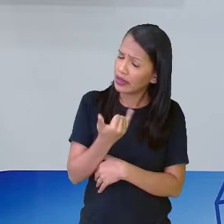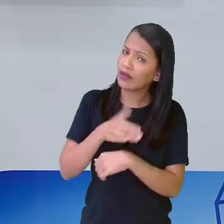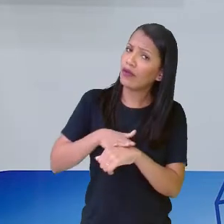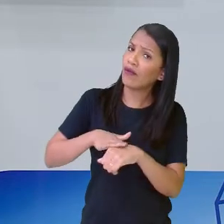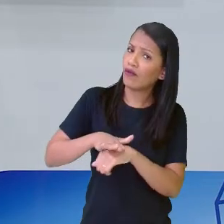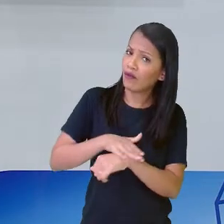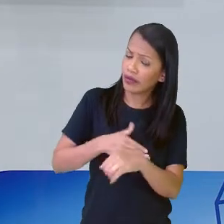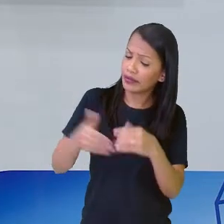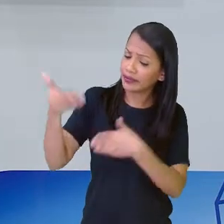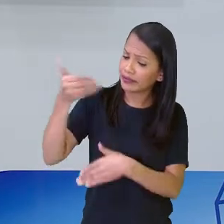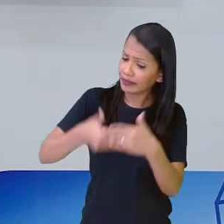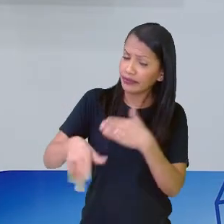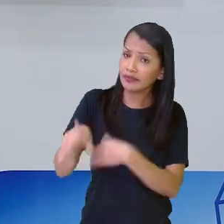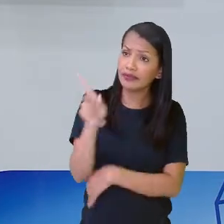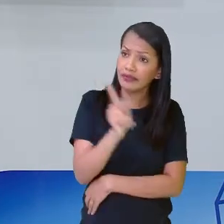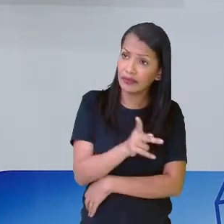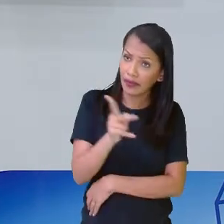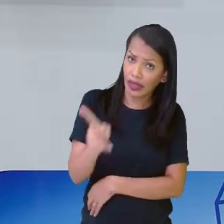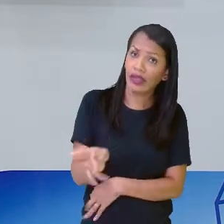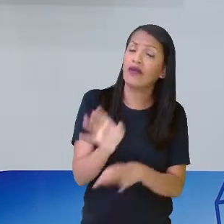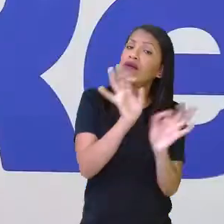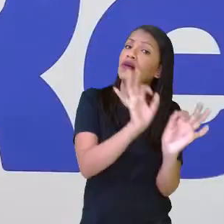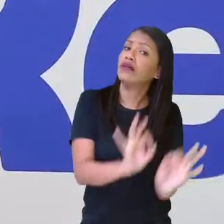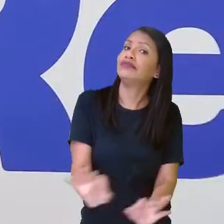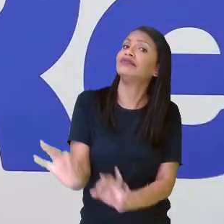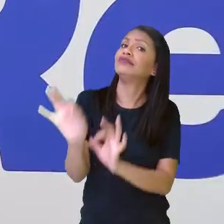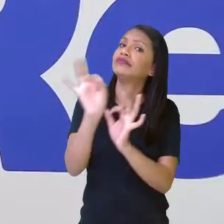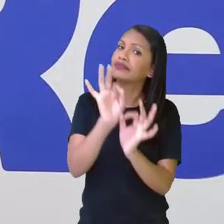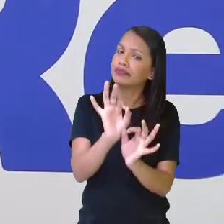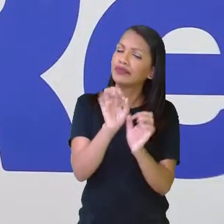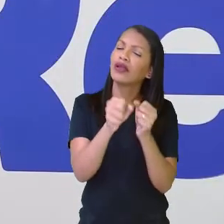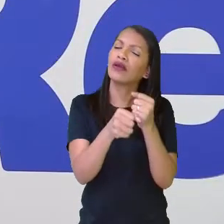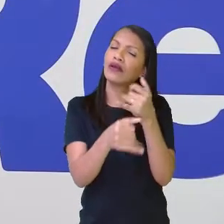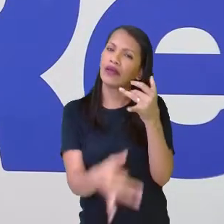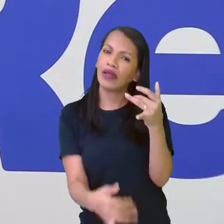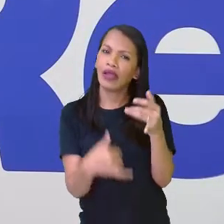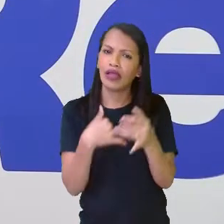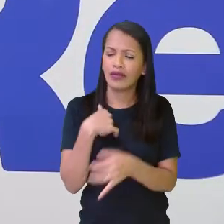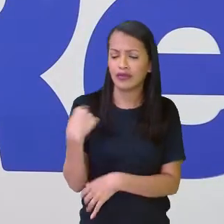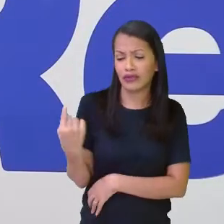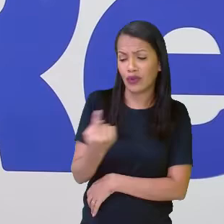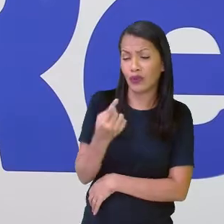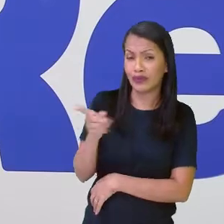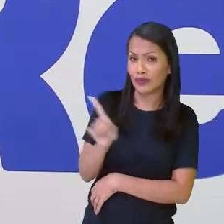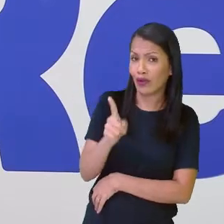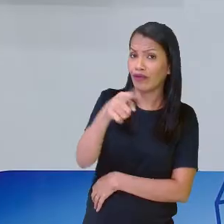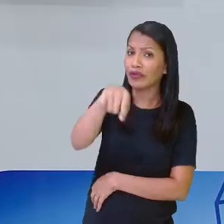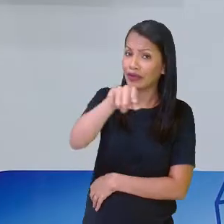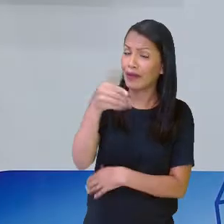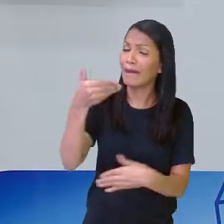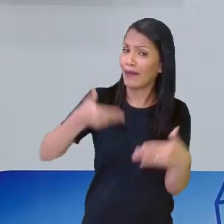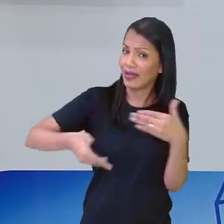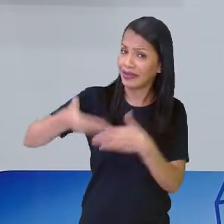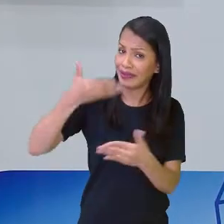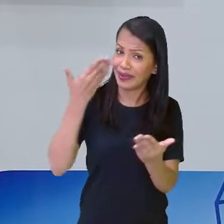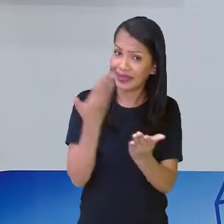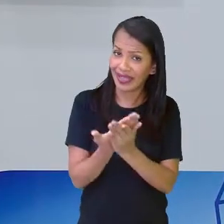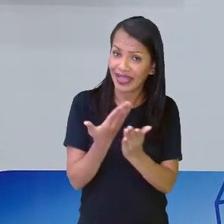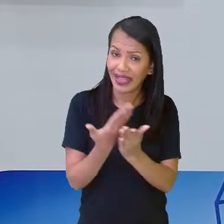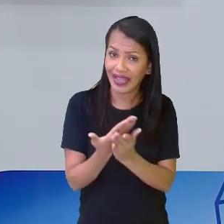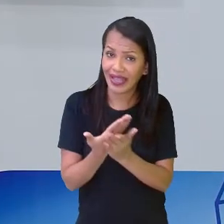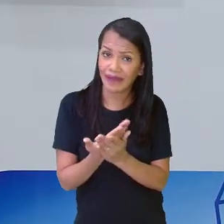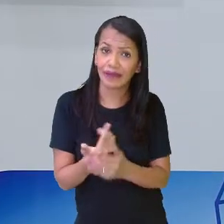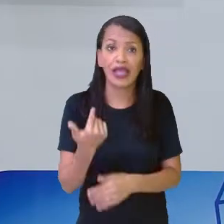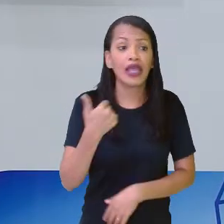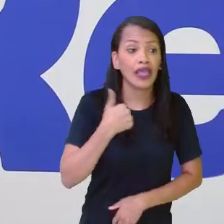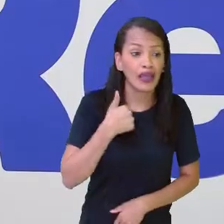conversa com a gente, a professora está ali acompanhando. Não deixa a gente aqui sozinho não, conversa. Pega aí, separa no Tô